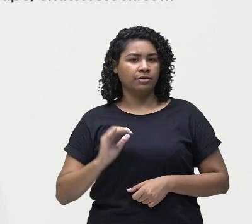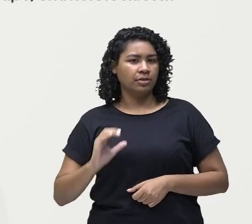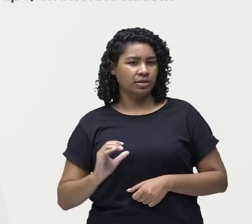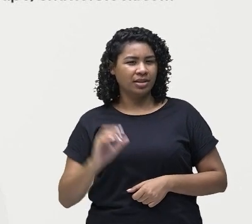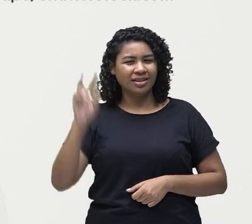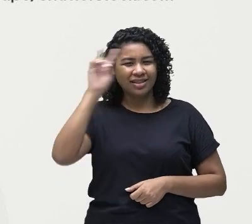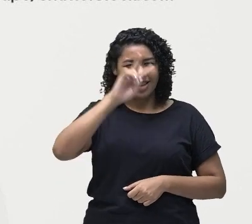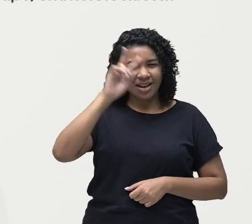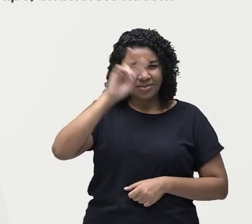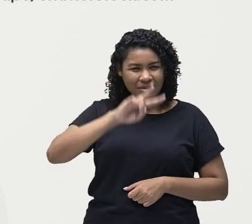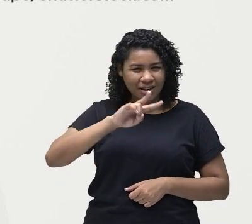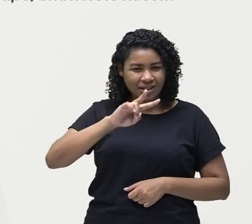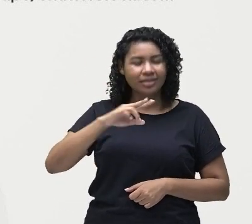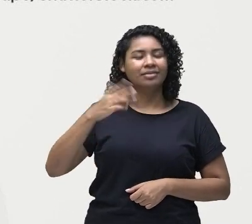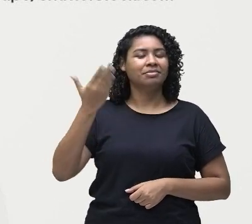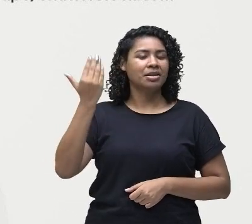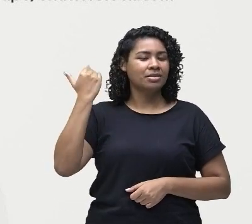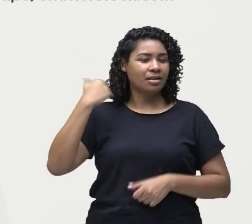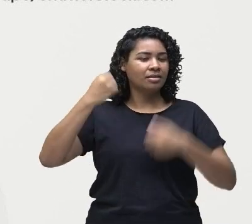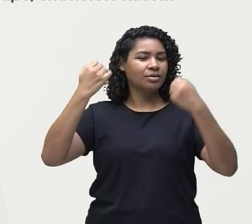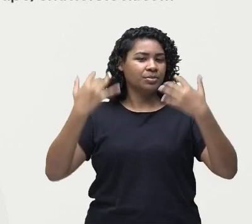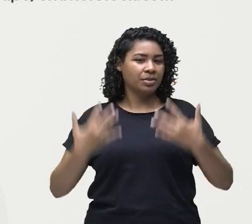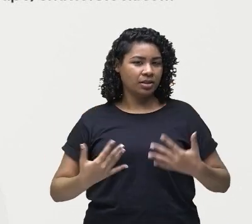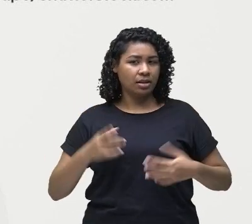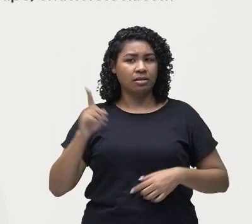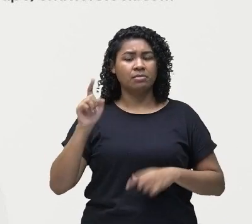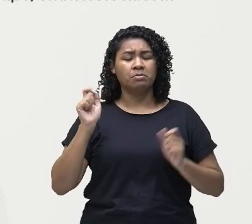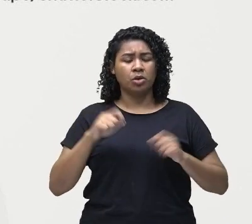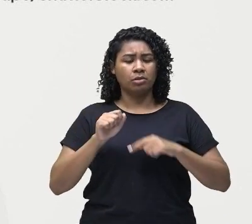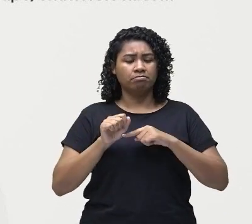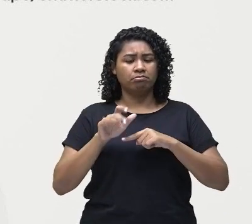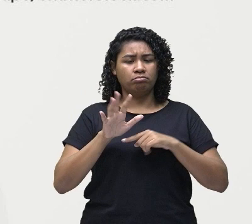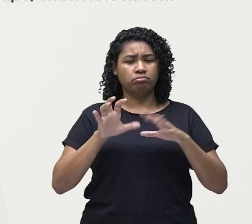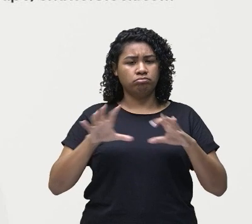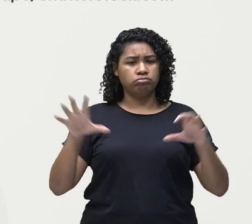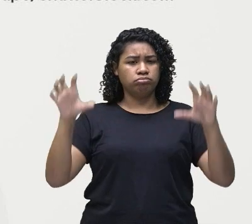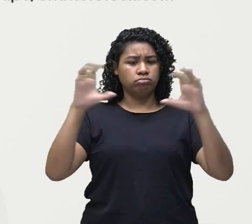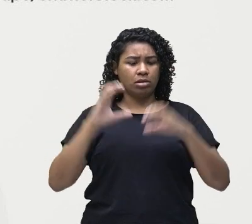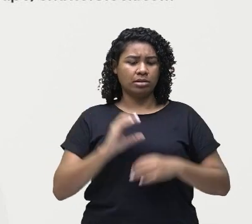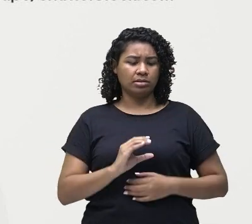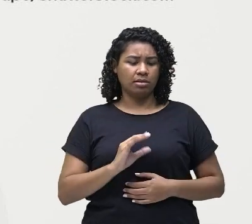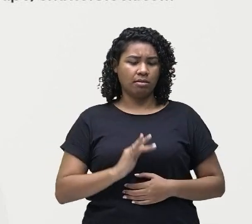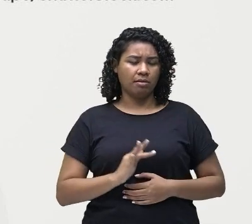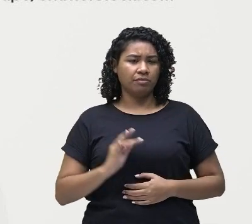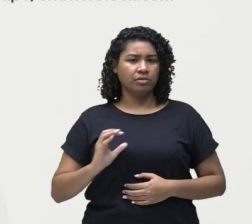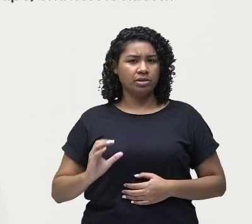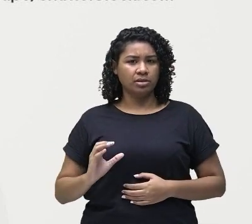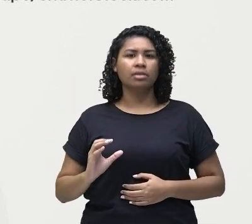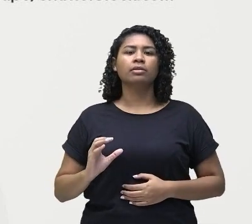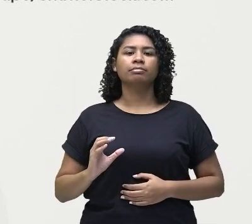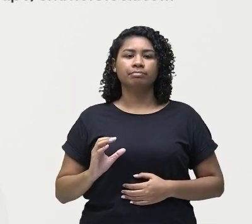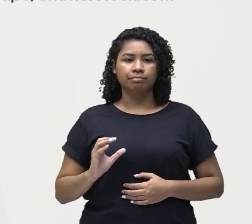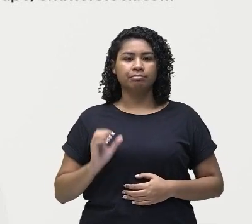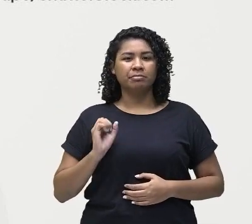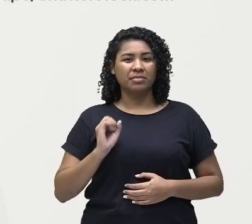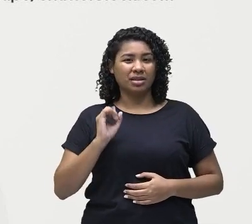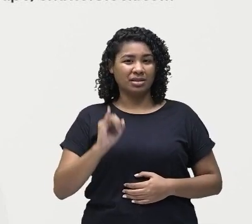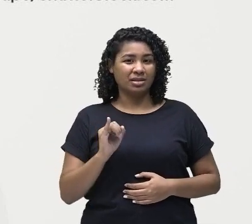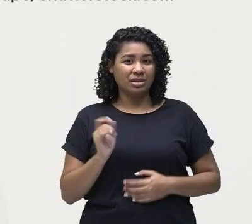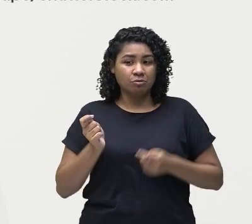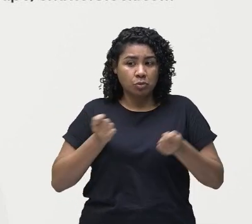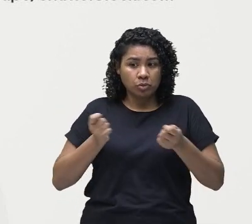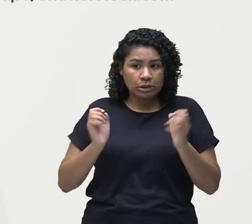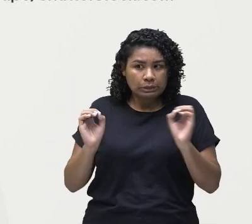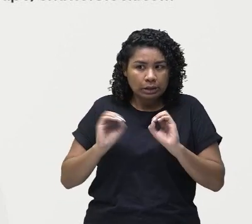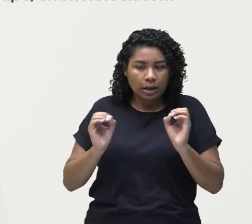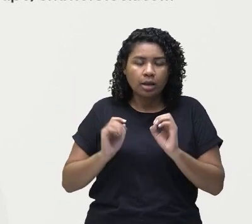já viu isso em aulas anteriores, o CFC, para a atmosfera quando desregulados.